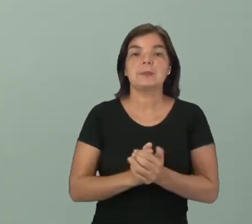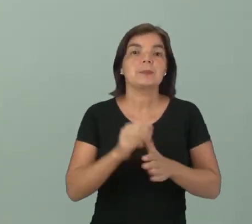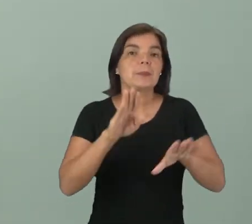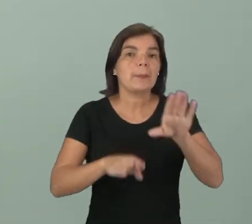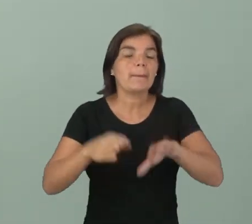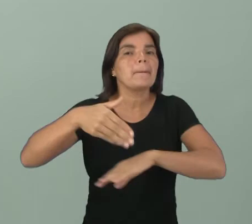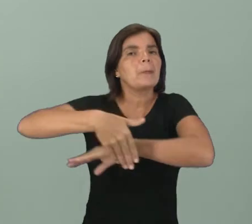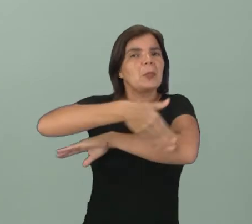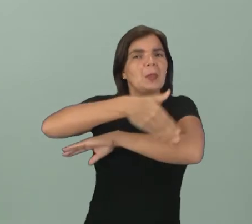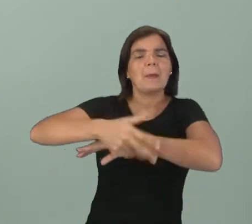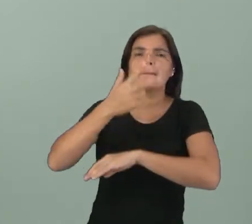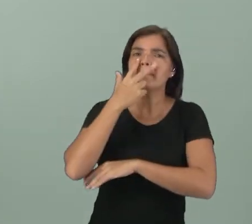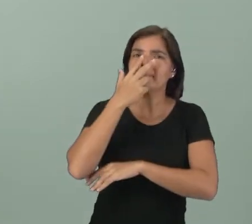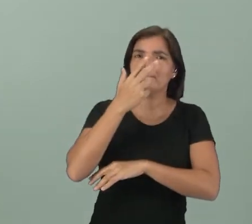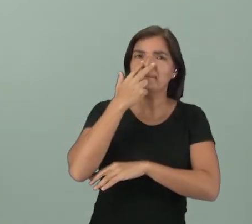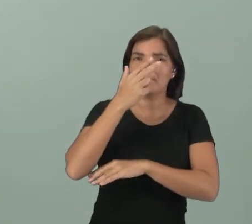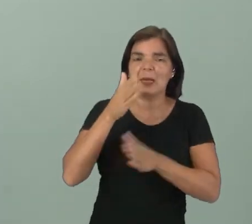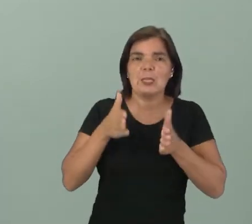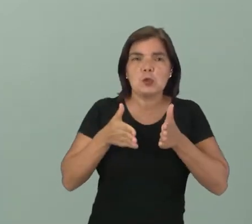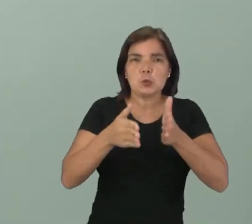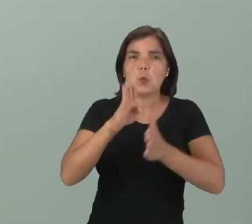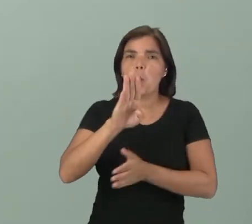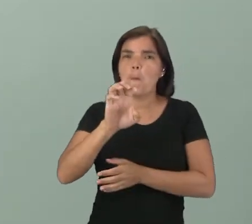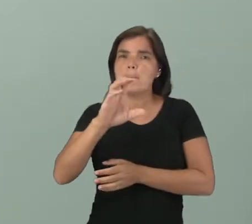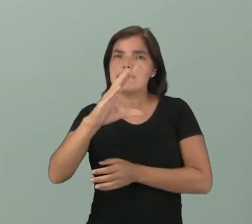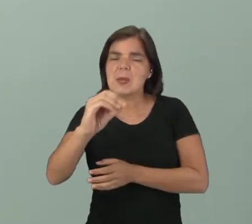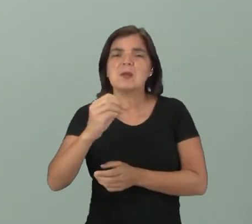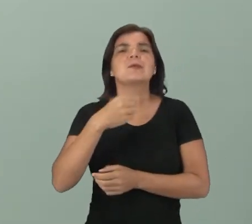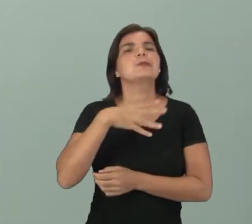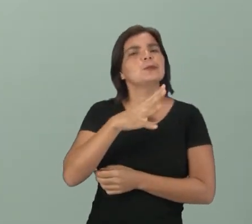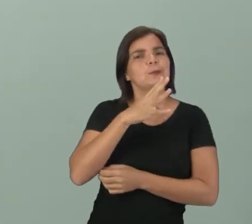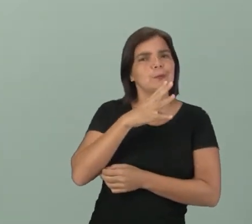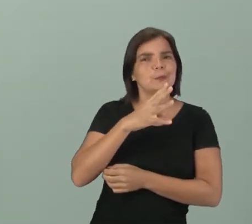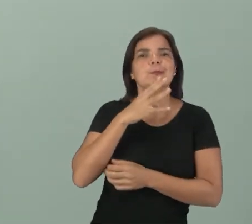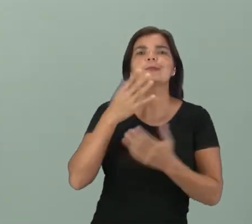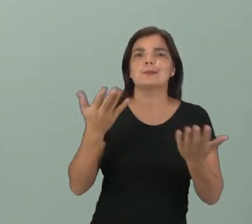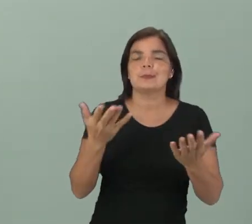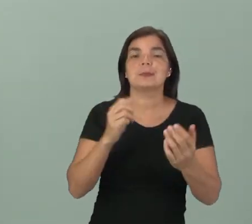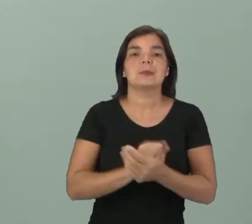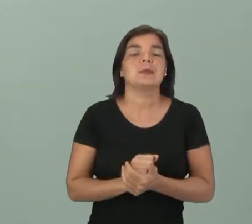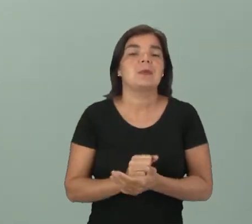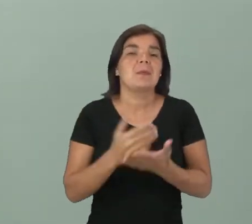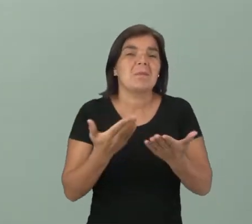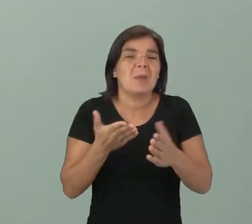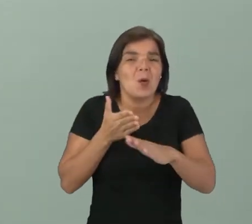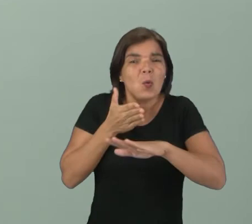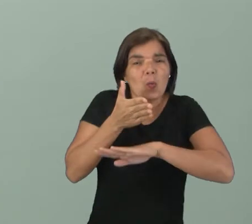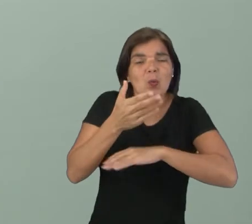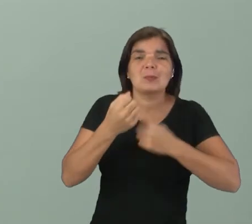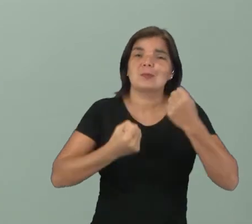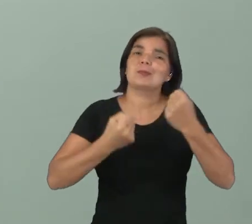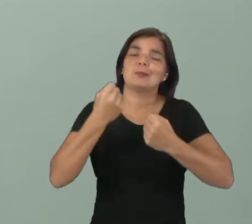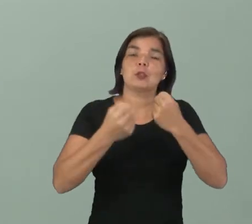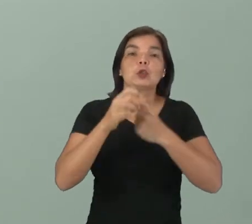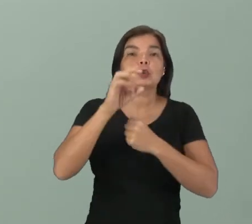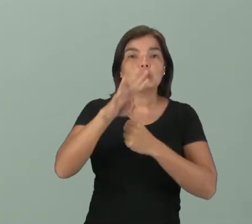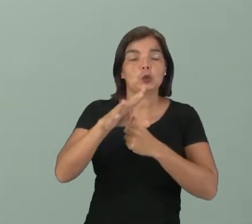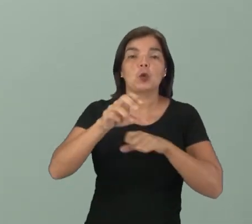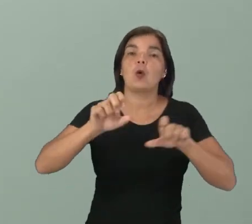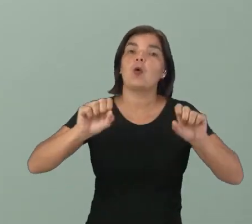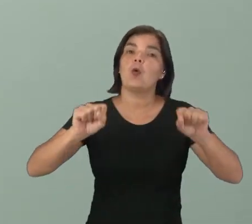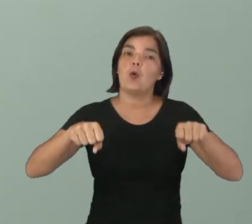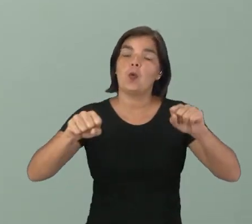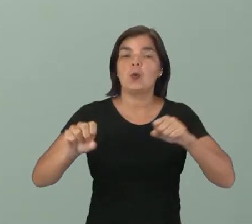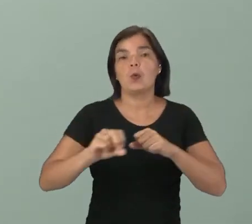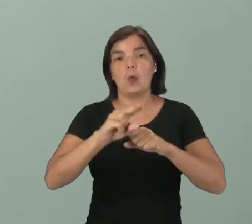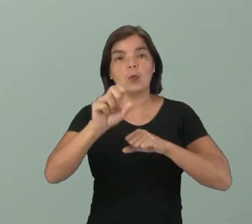às vezes tem ruas que parecem mais um beco e você dá eu conheci algo do tipo que mal entra um carros é só entra